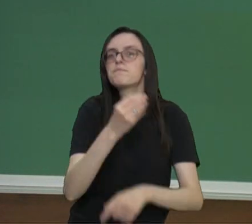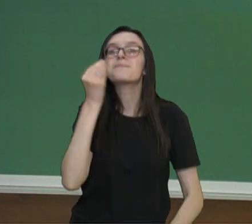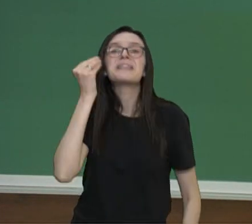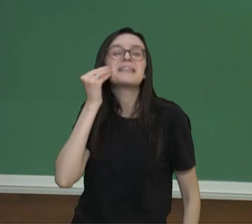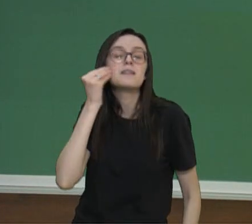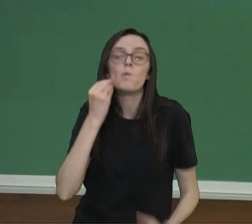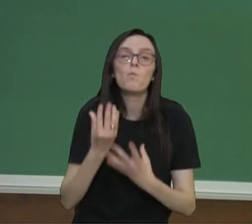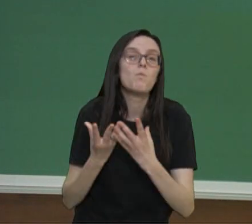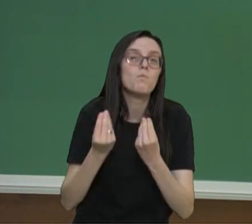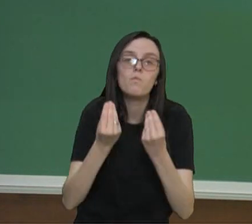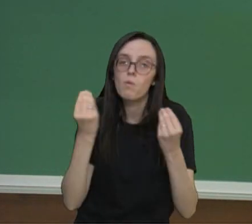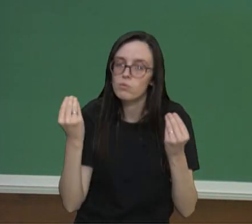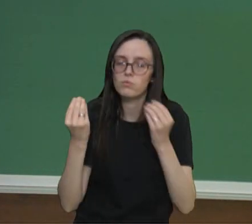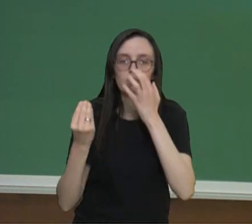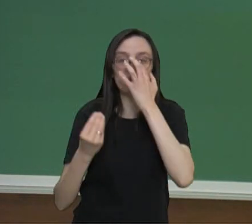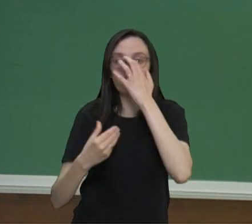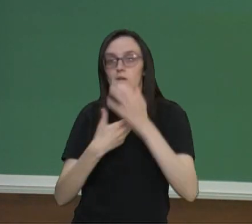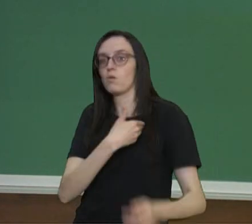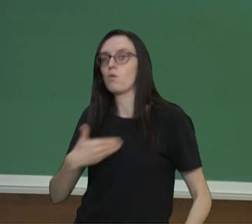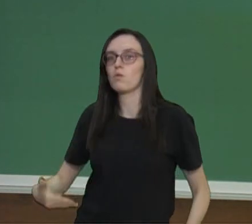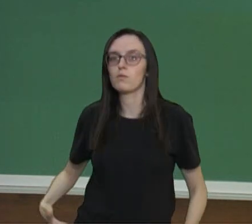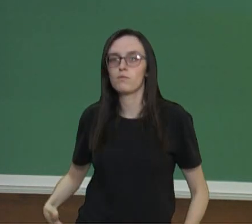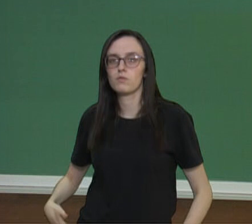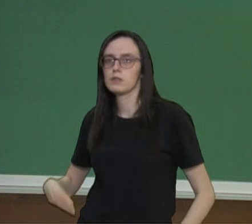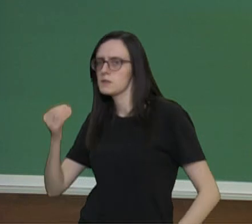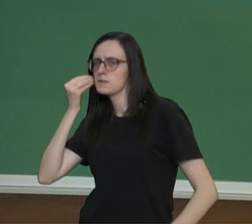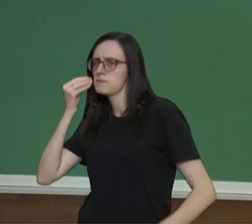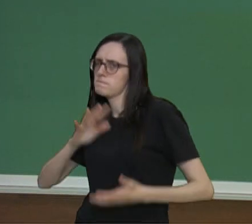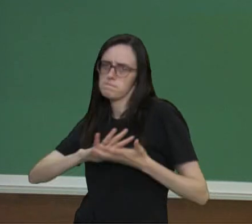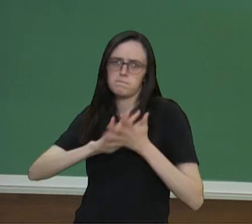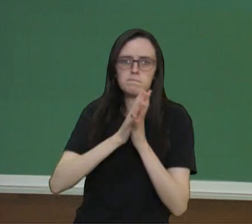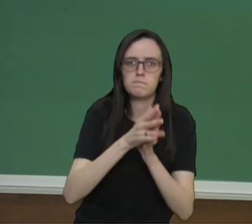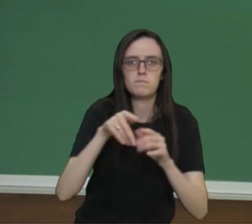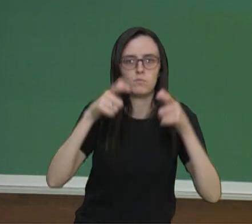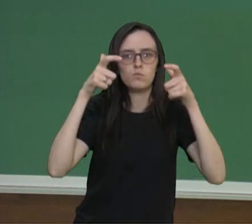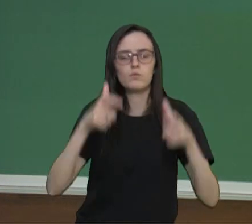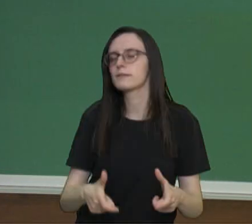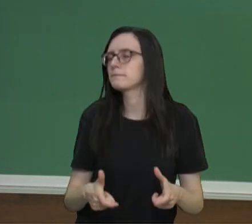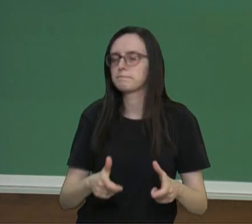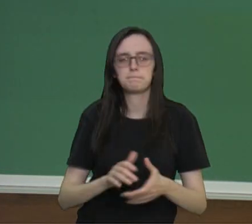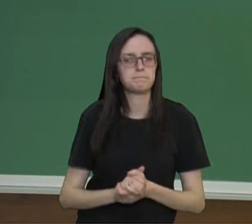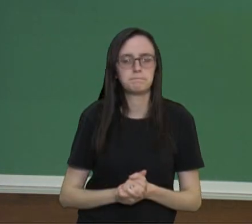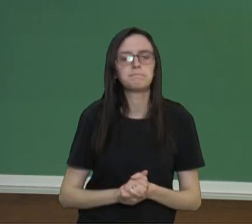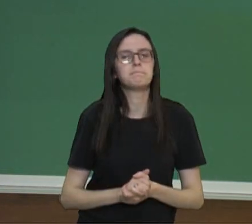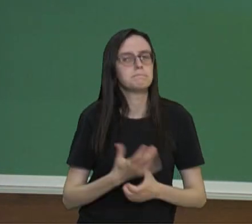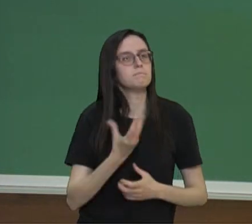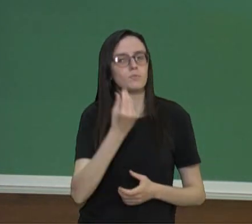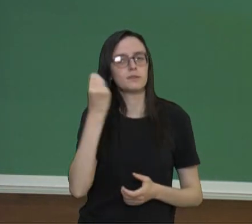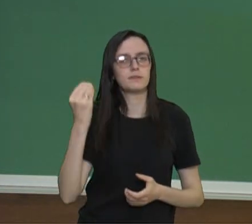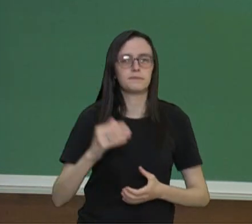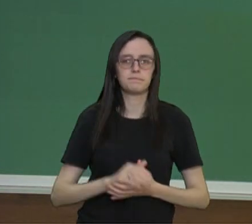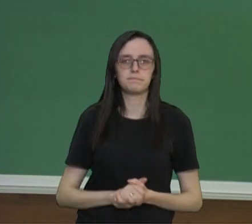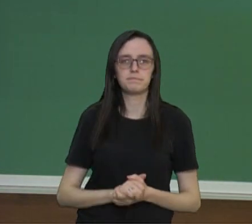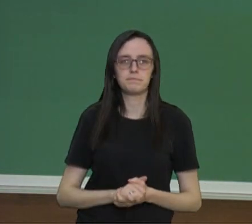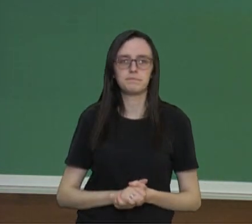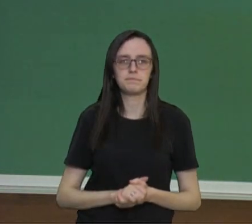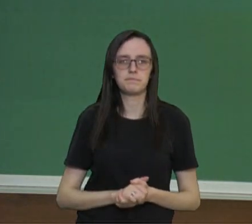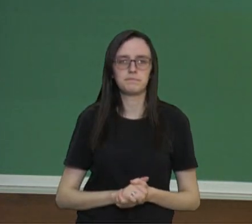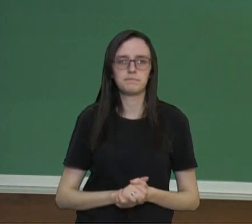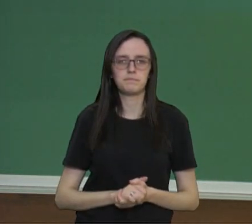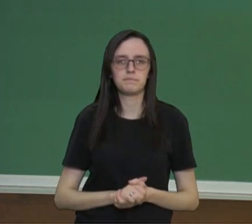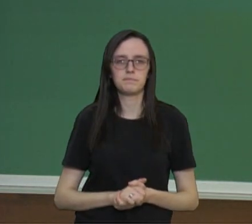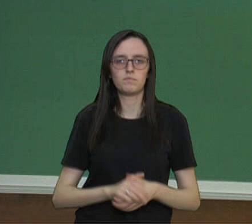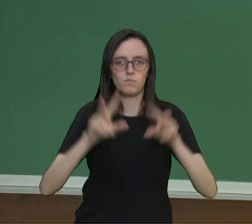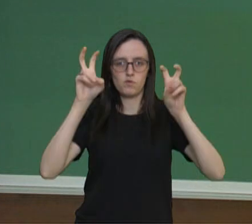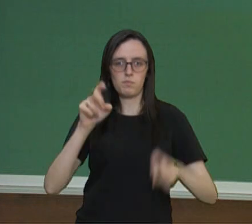expedições militares. O governo então ia para cima para destruir esses quilombos, muitas vezes.